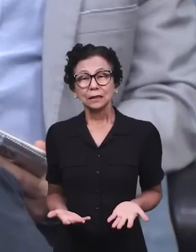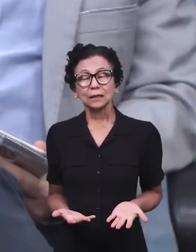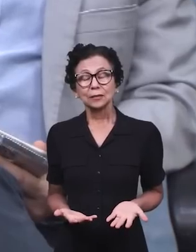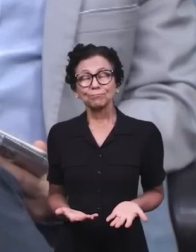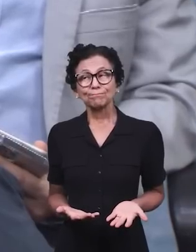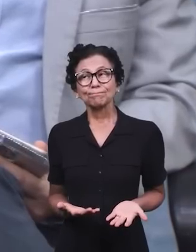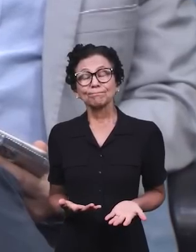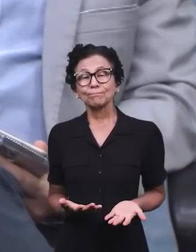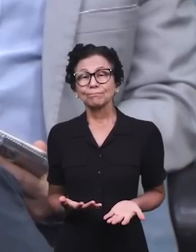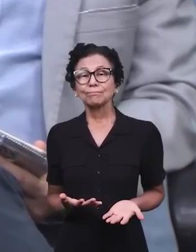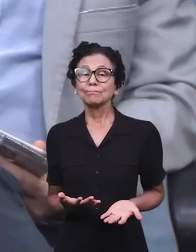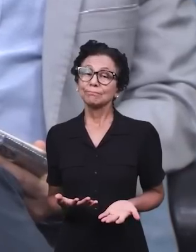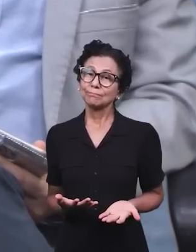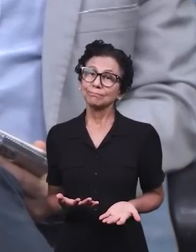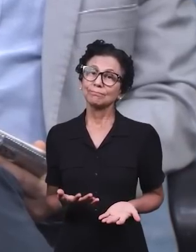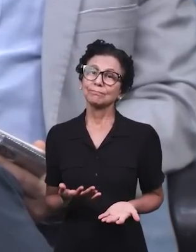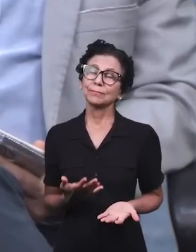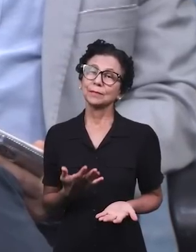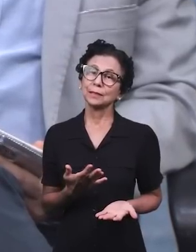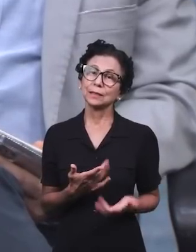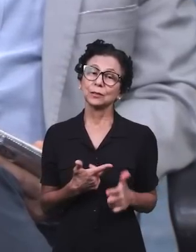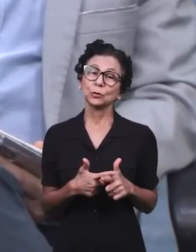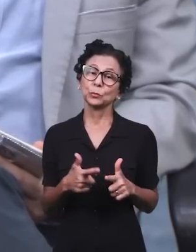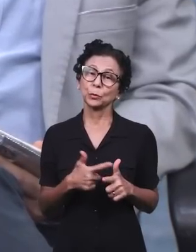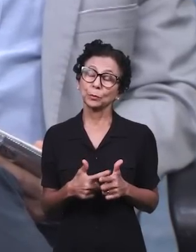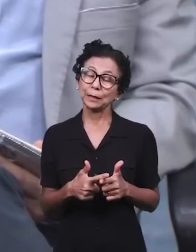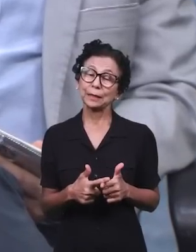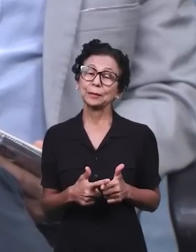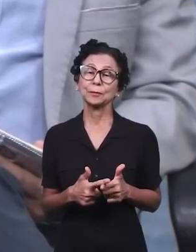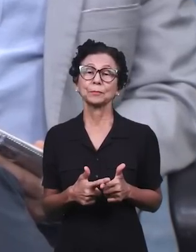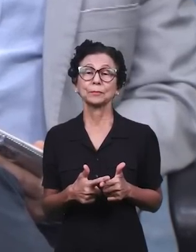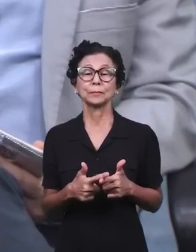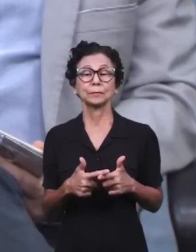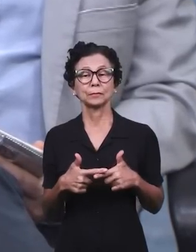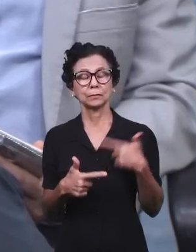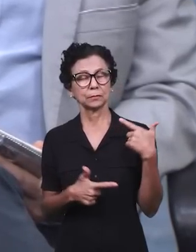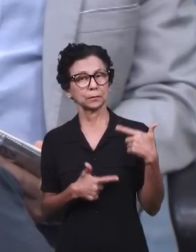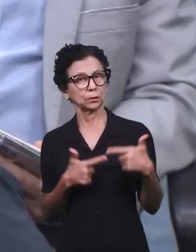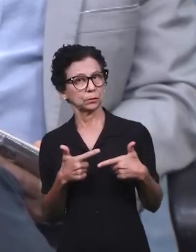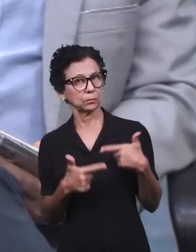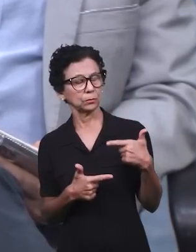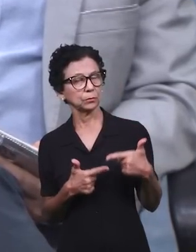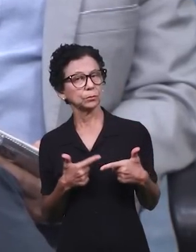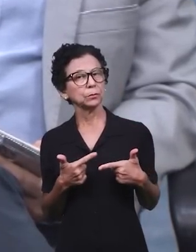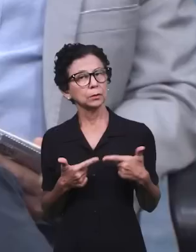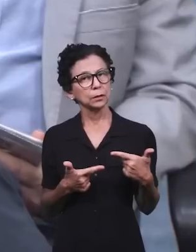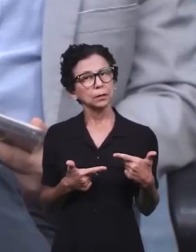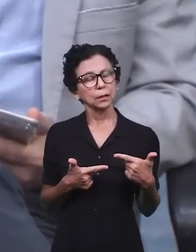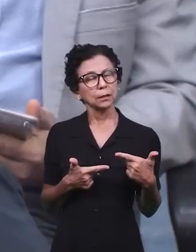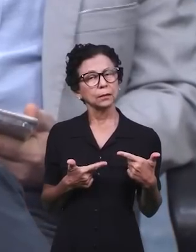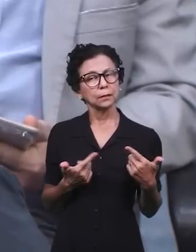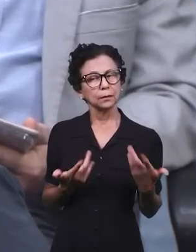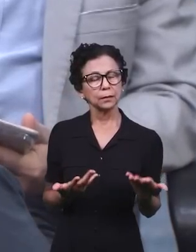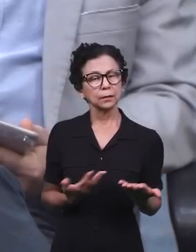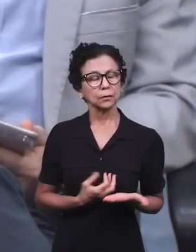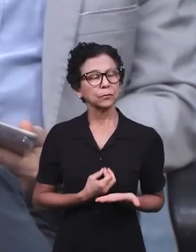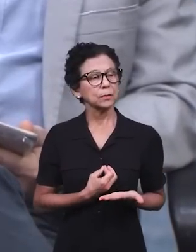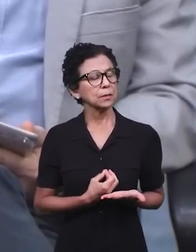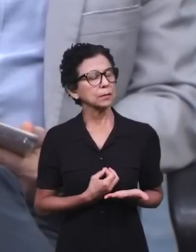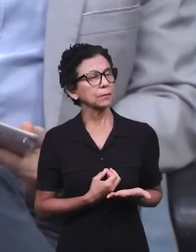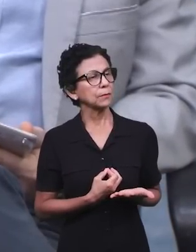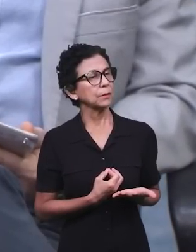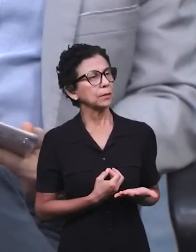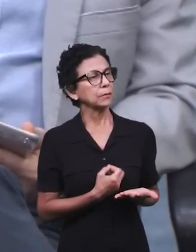apesar da calamidade, apesar da luta, apesar do momento que você colocou de maneira muito